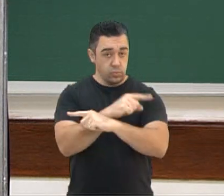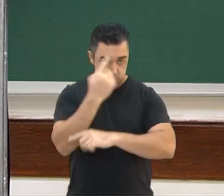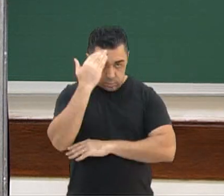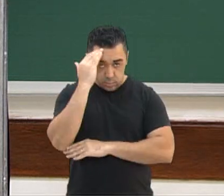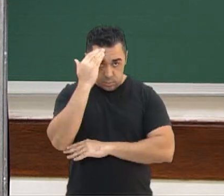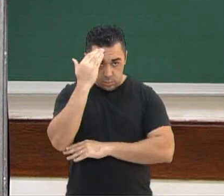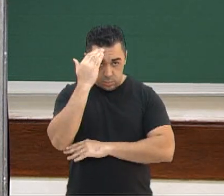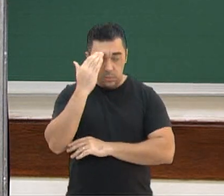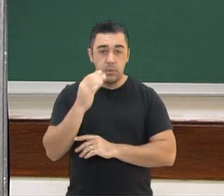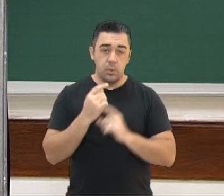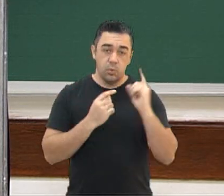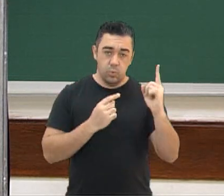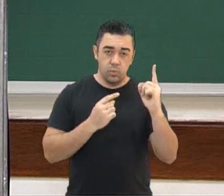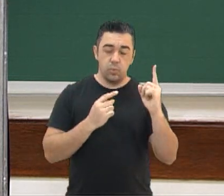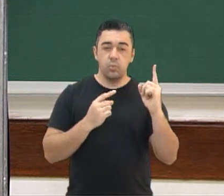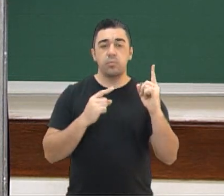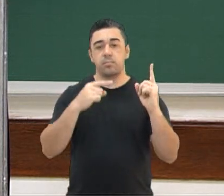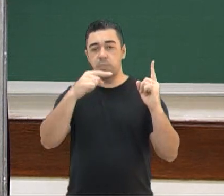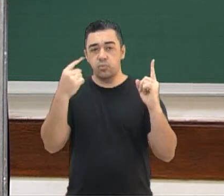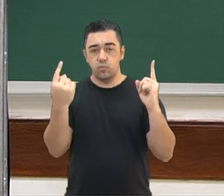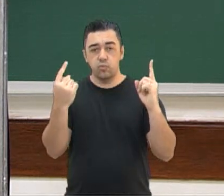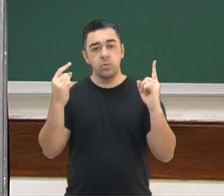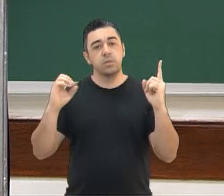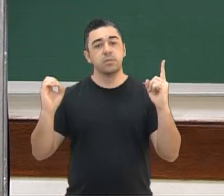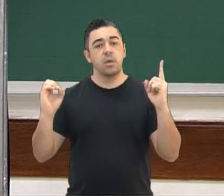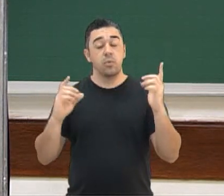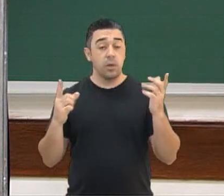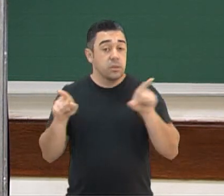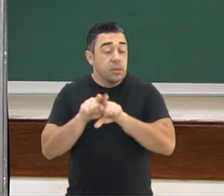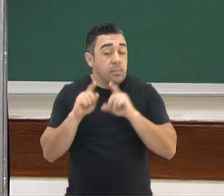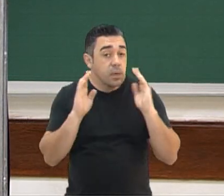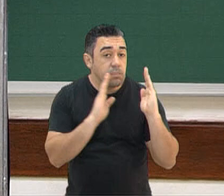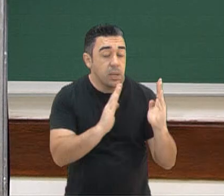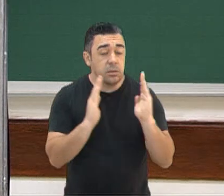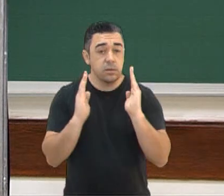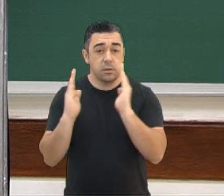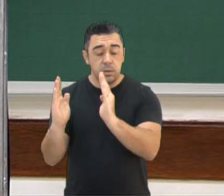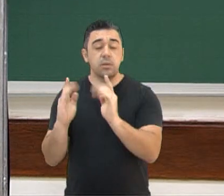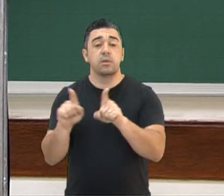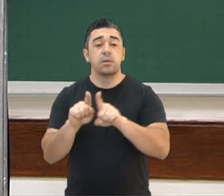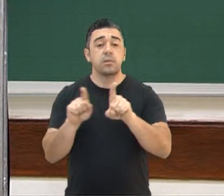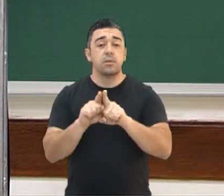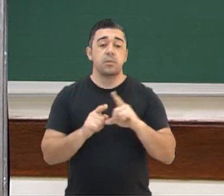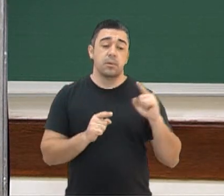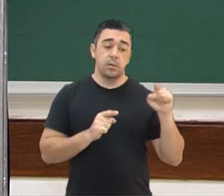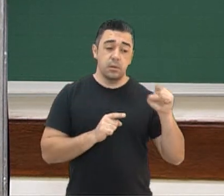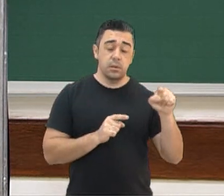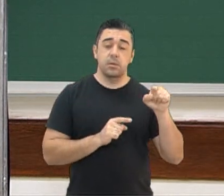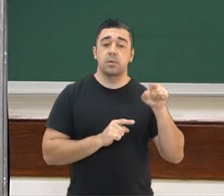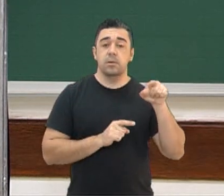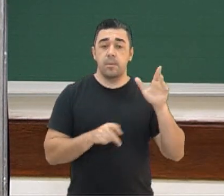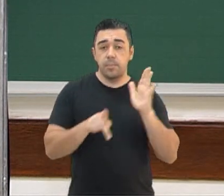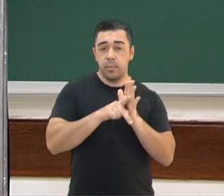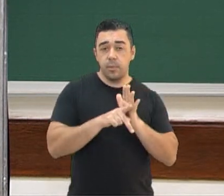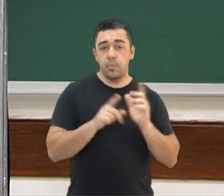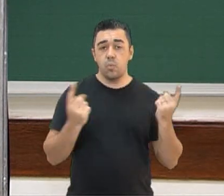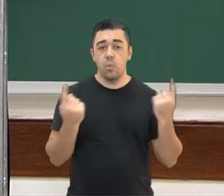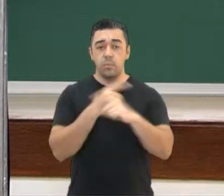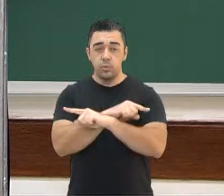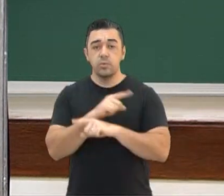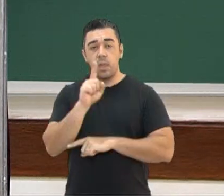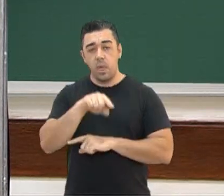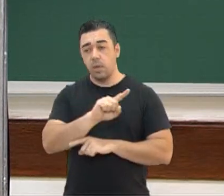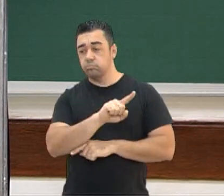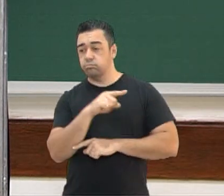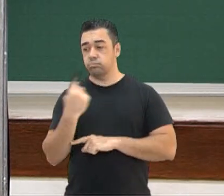oposto, 1 menos 1, será 0. Então, na matriz também é a mesma coisa. O elemento oposto da matriz também